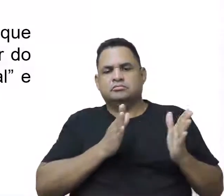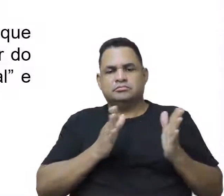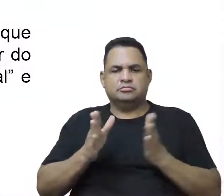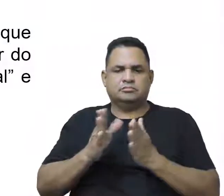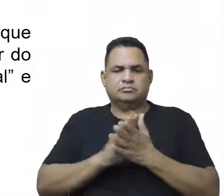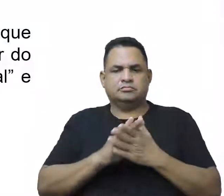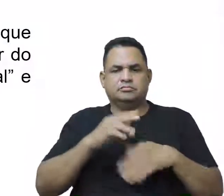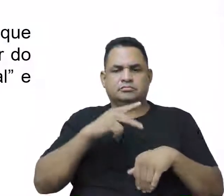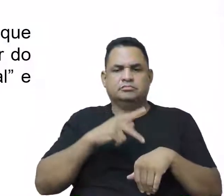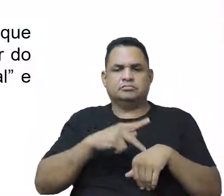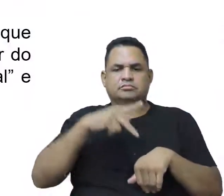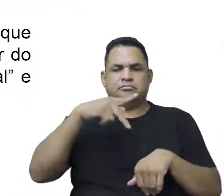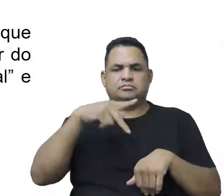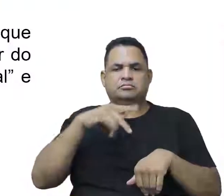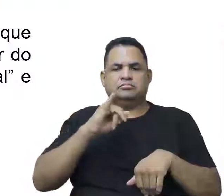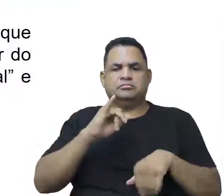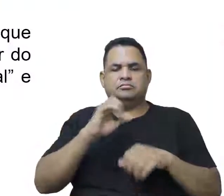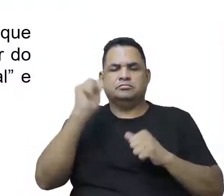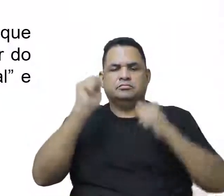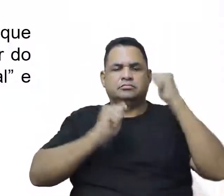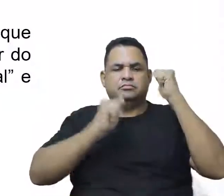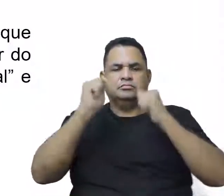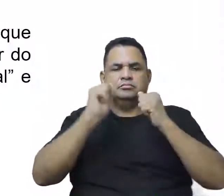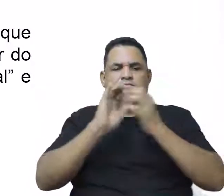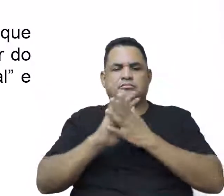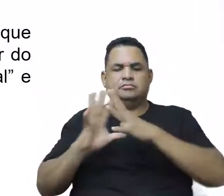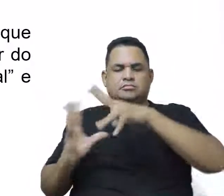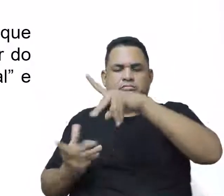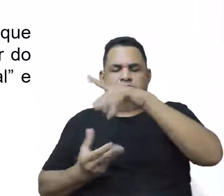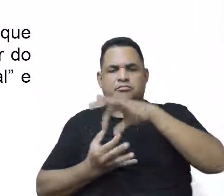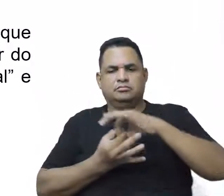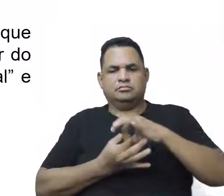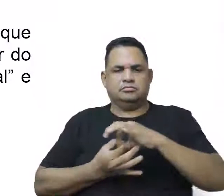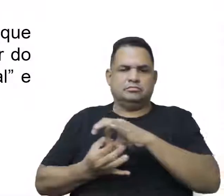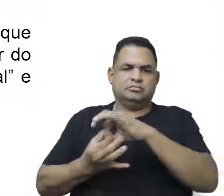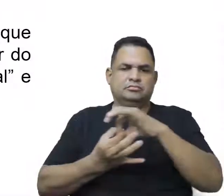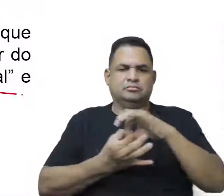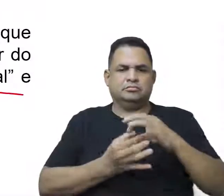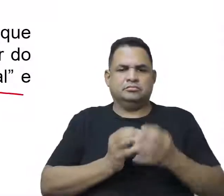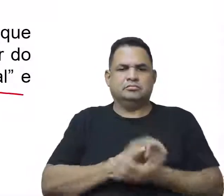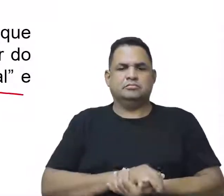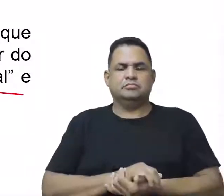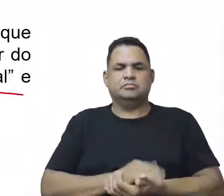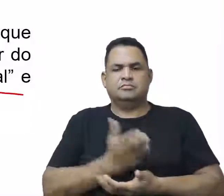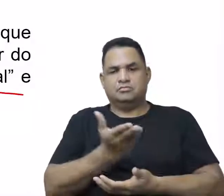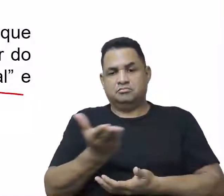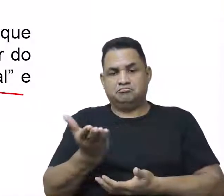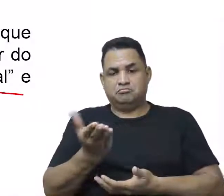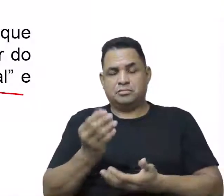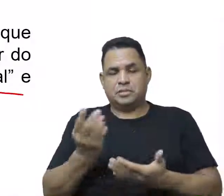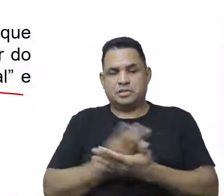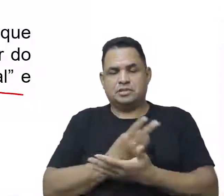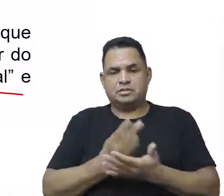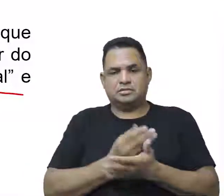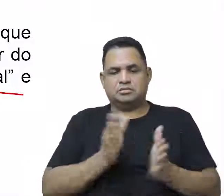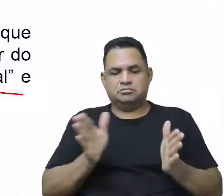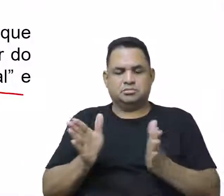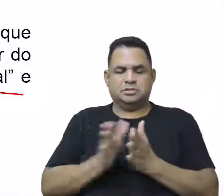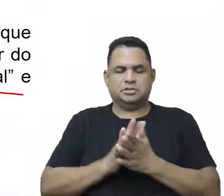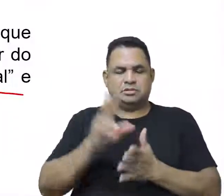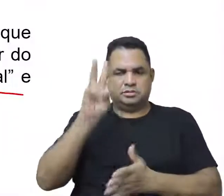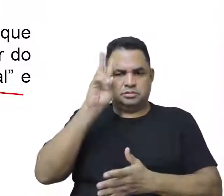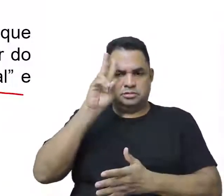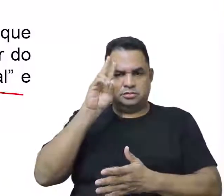era pós-industrial e globalização. O que está errado aqui é esse momento histórico aqui, tá? Que é o que